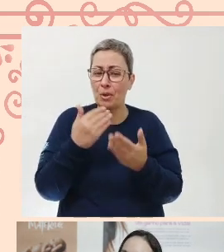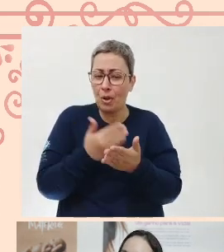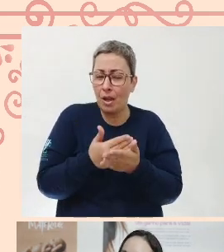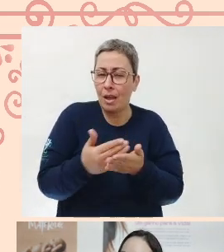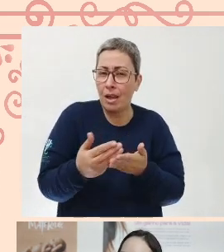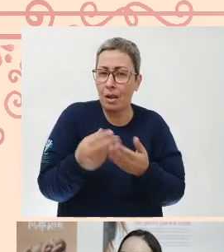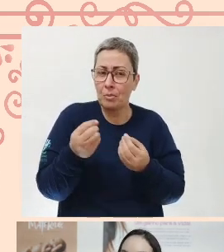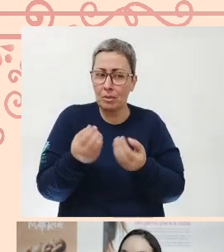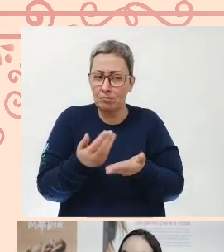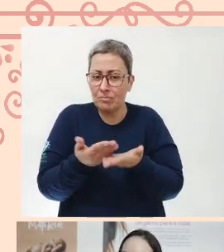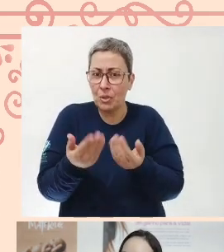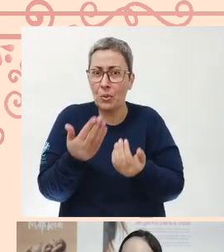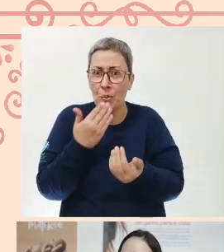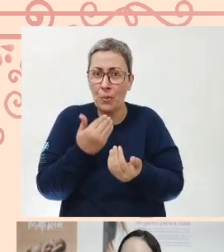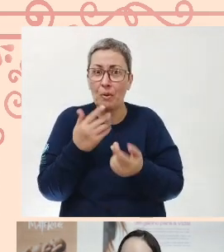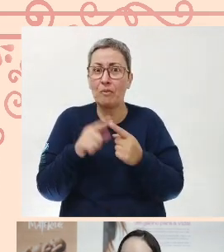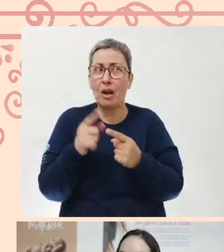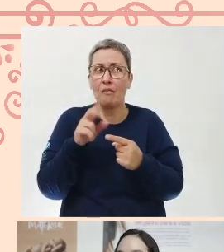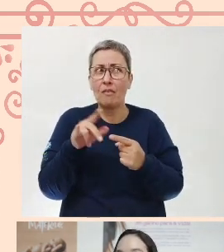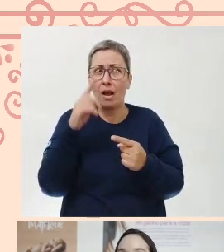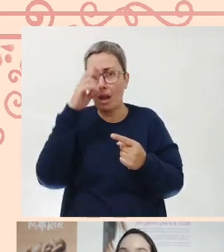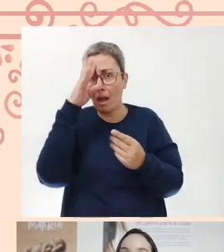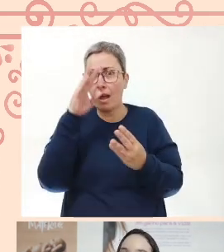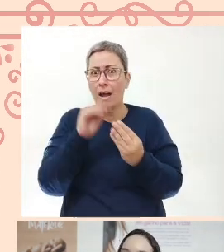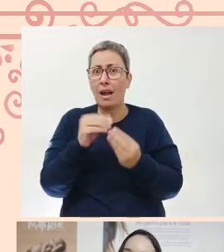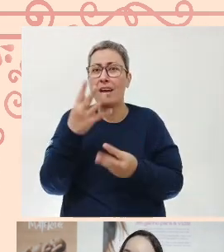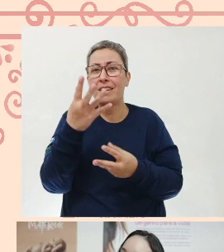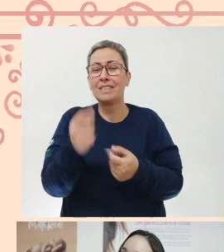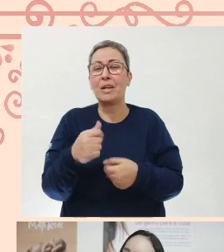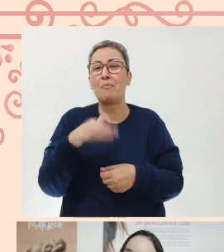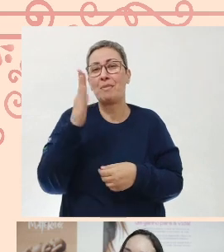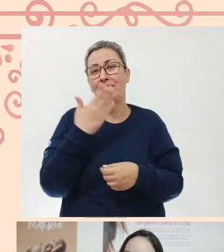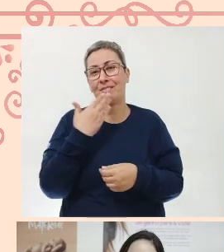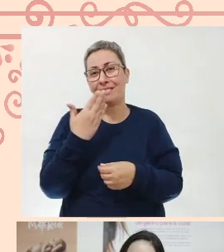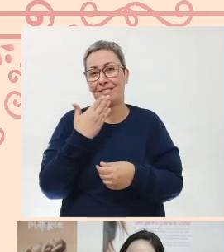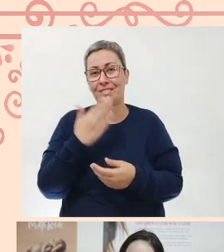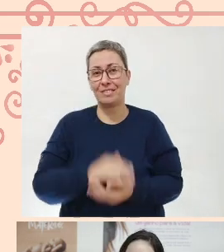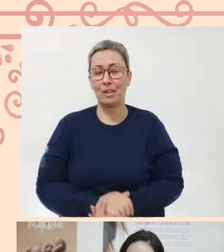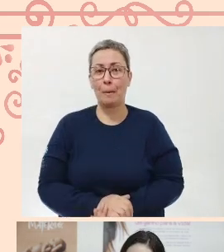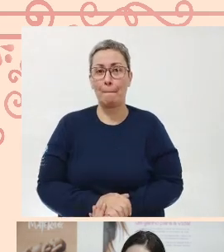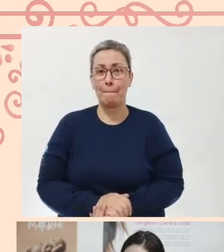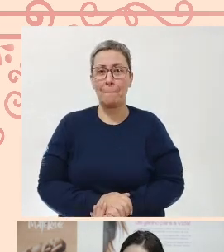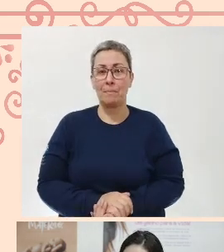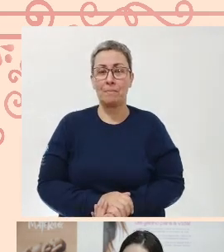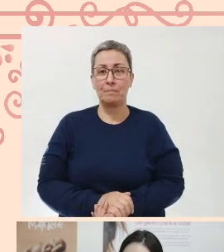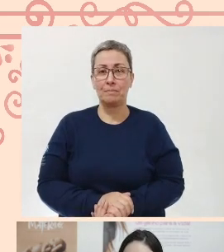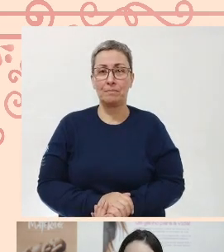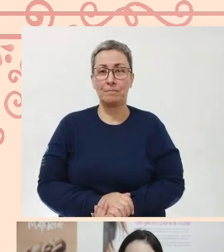e quando for iniciar a introdução alimentar, ela vai aceitar com muito mais facilidade.